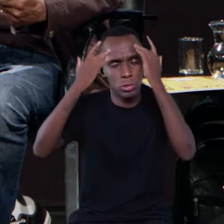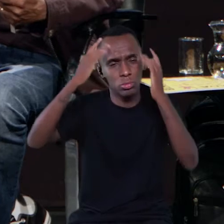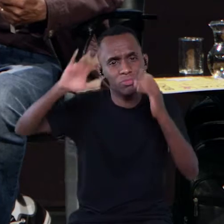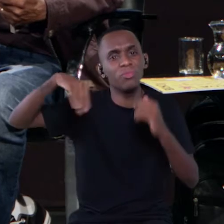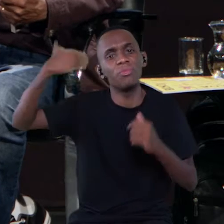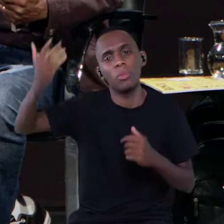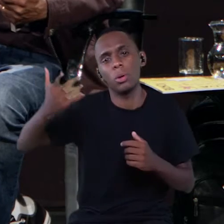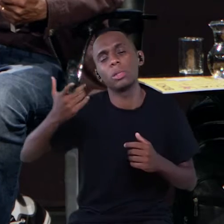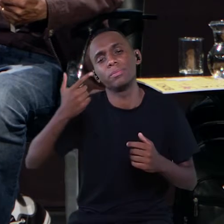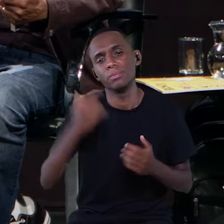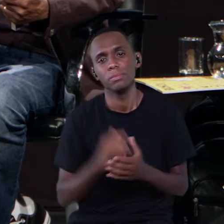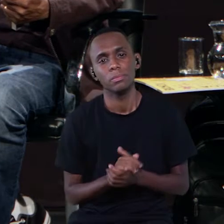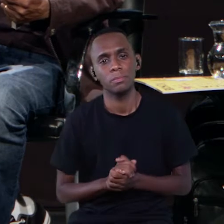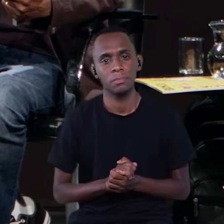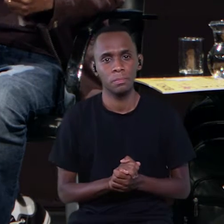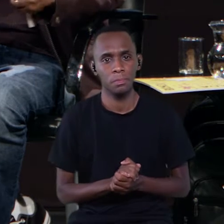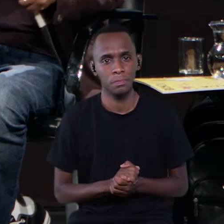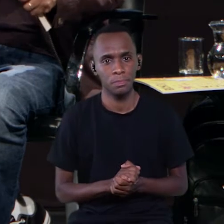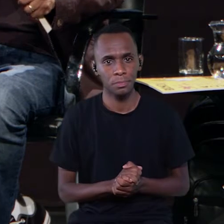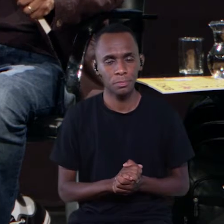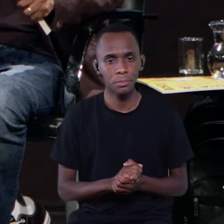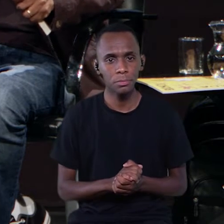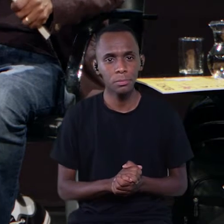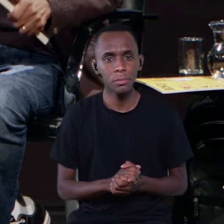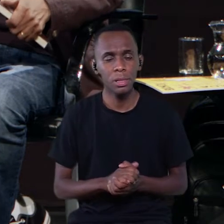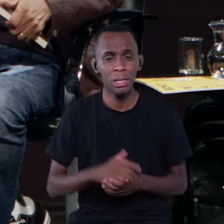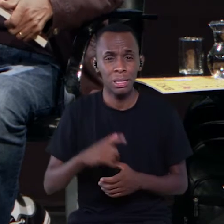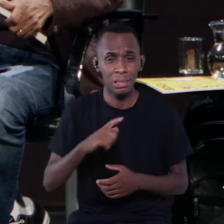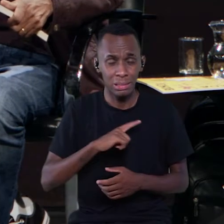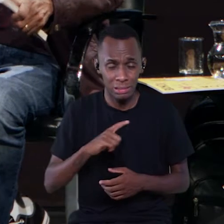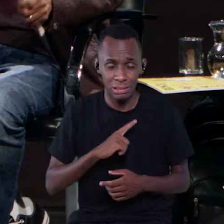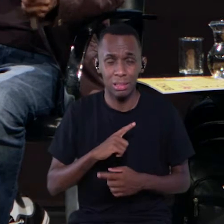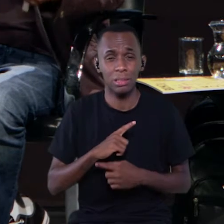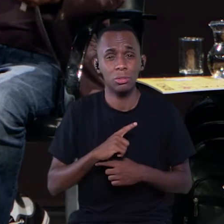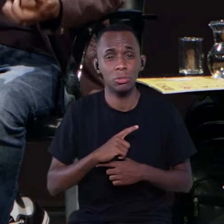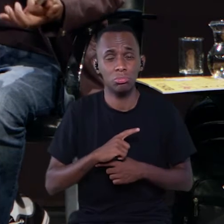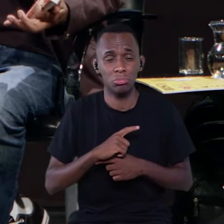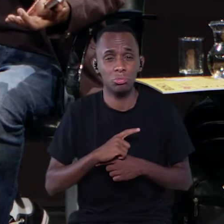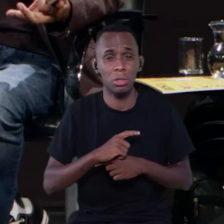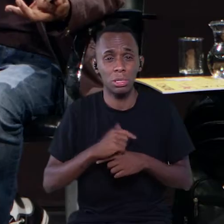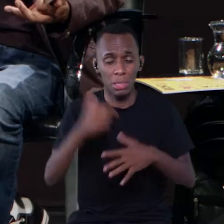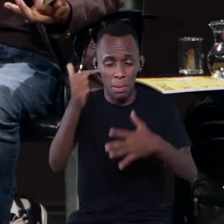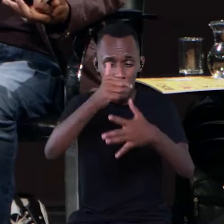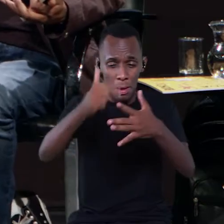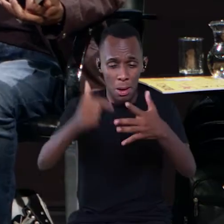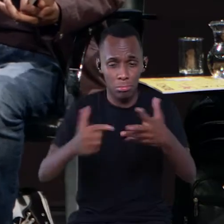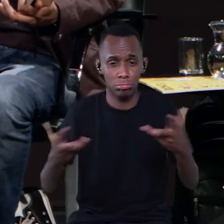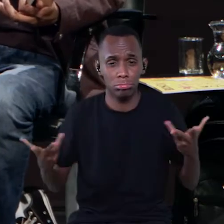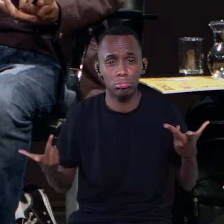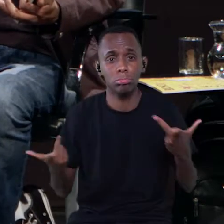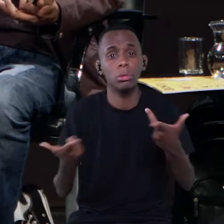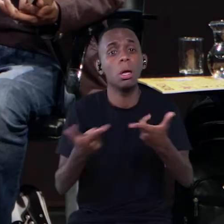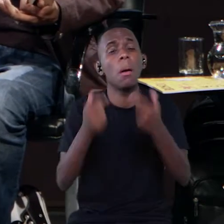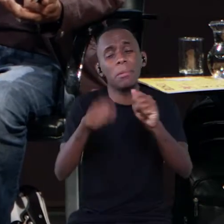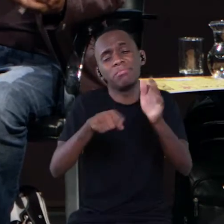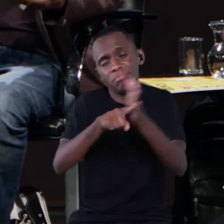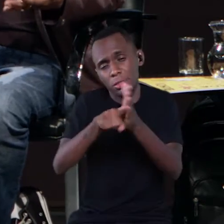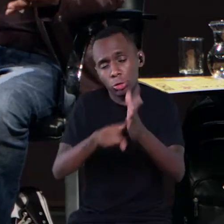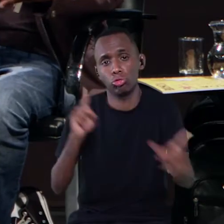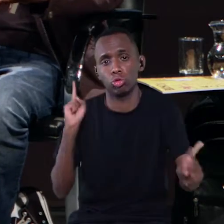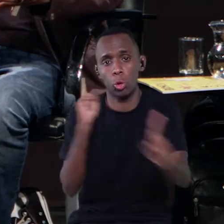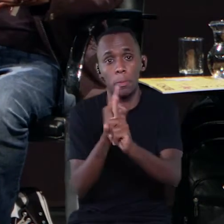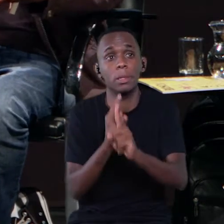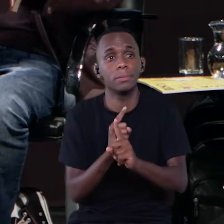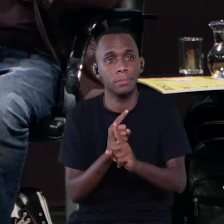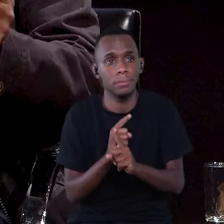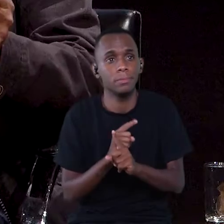literárias do país. E a gente tem um manancial cultural tão diversificado que pode, às vezes, fornecer esses dados. Então,